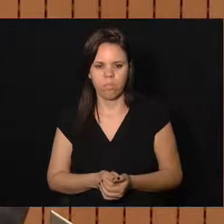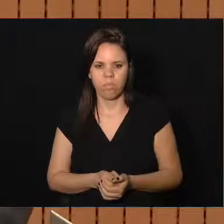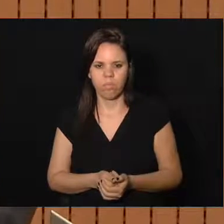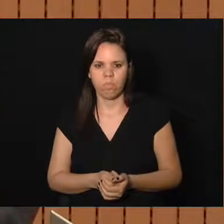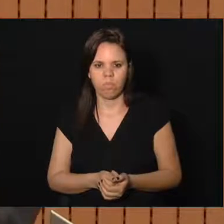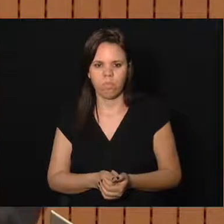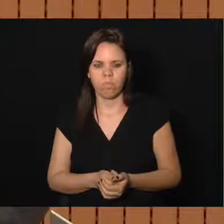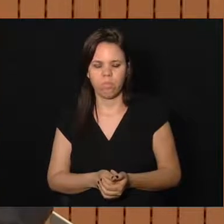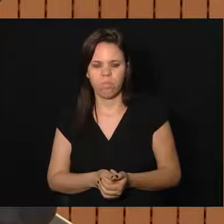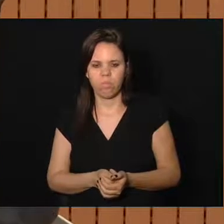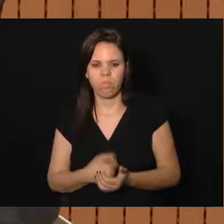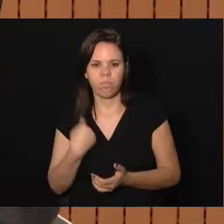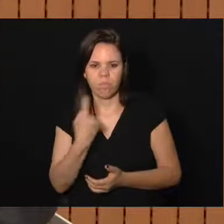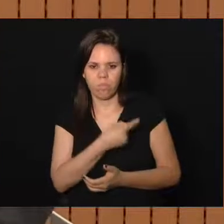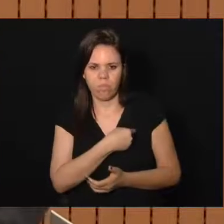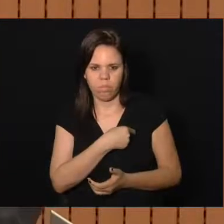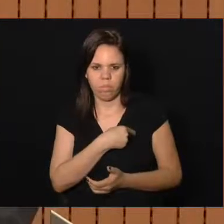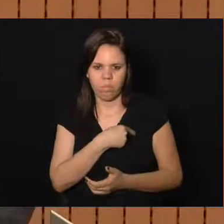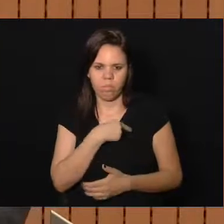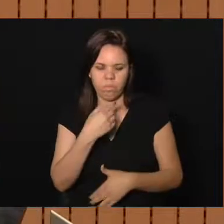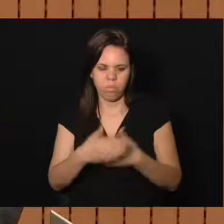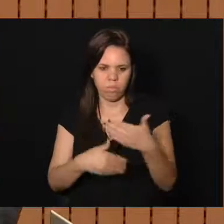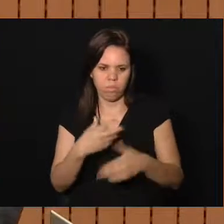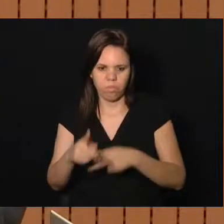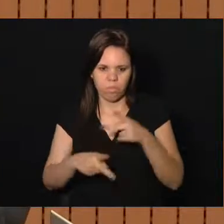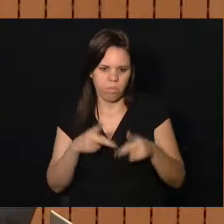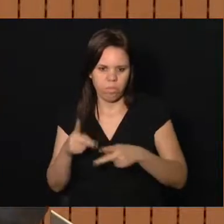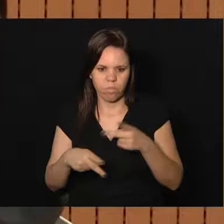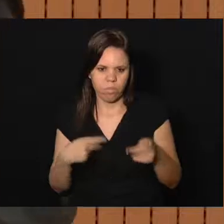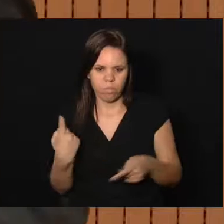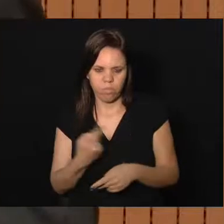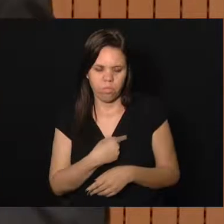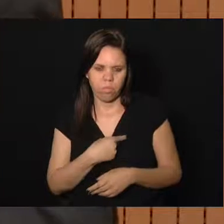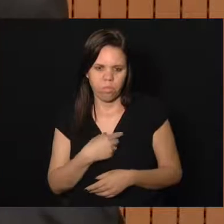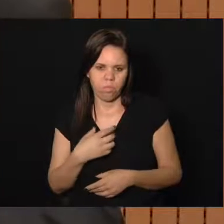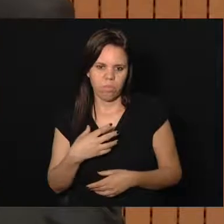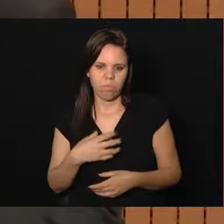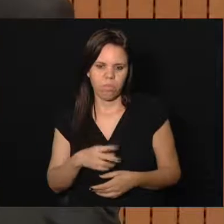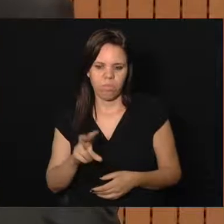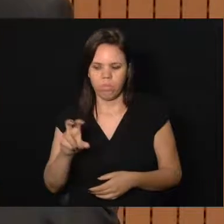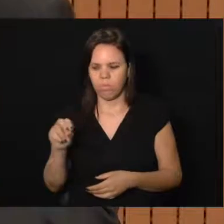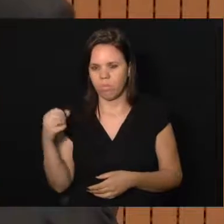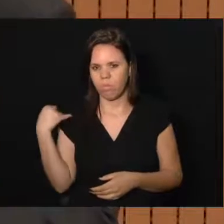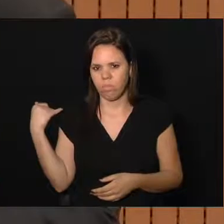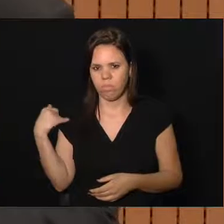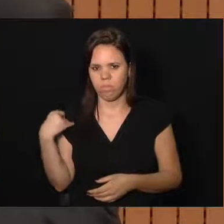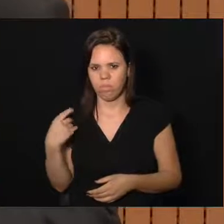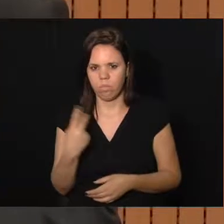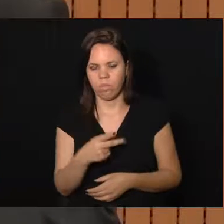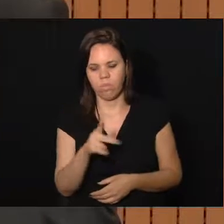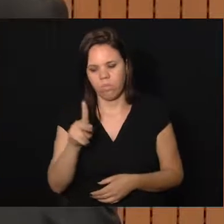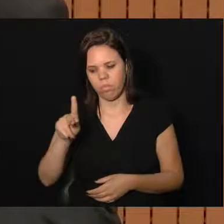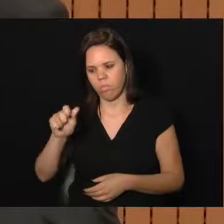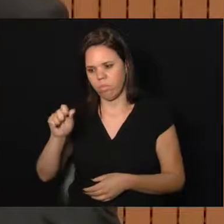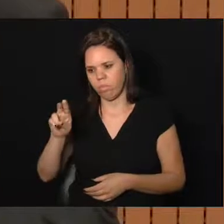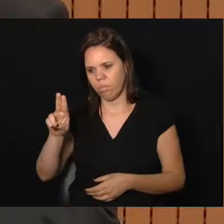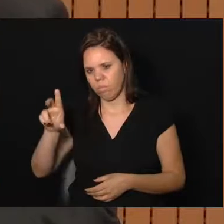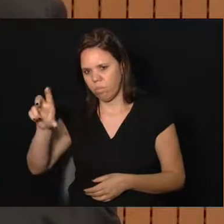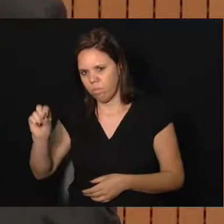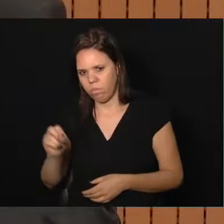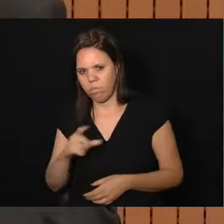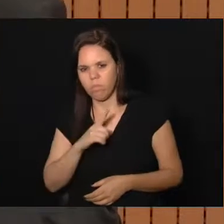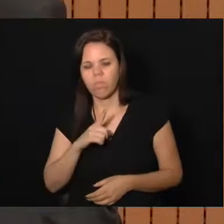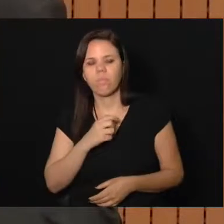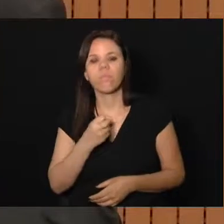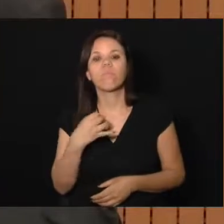que nossa geração, nós, né, Paulo, 50 anos, e o seu Paulo, 70, 75, seu